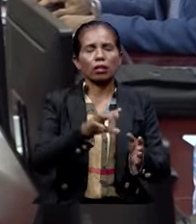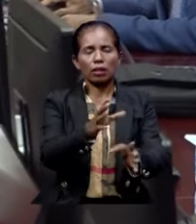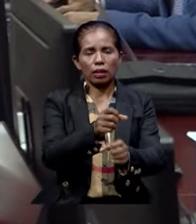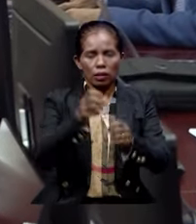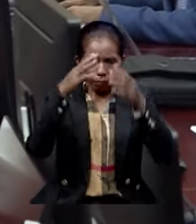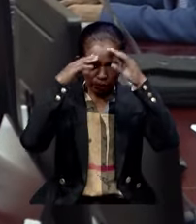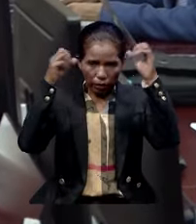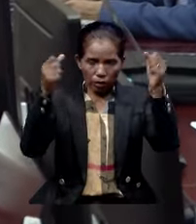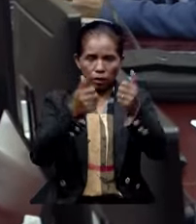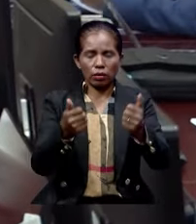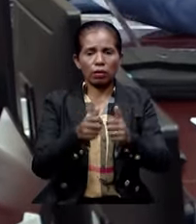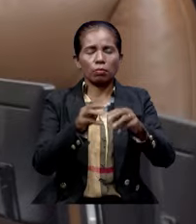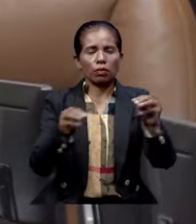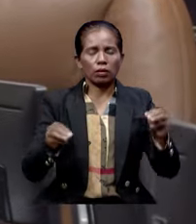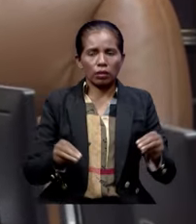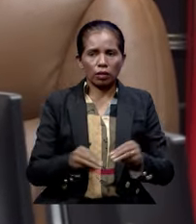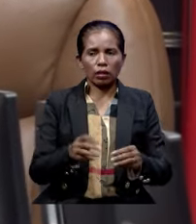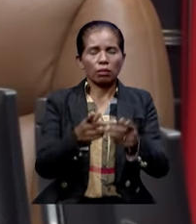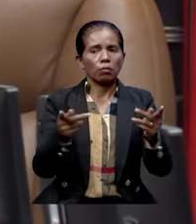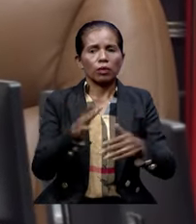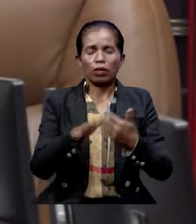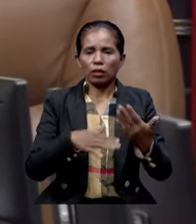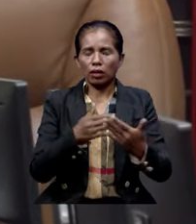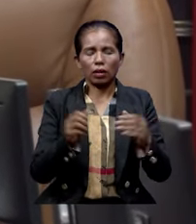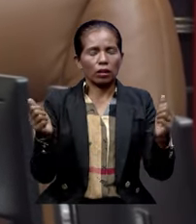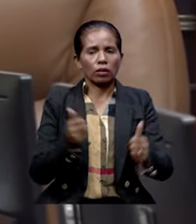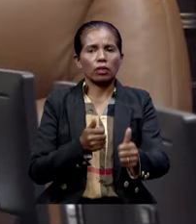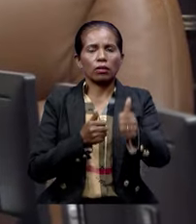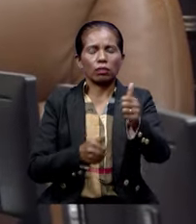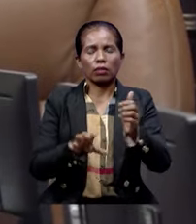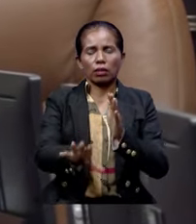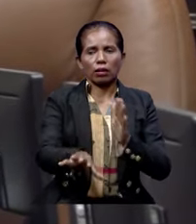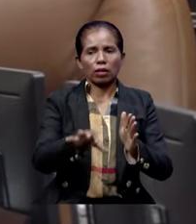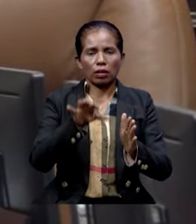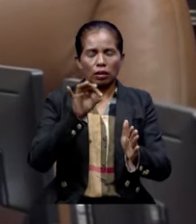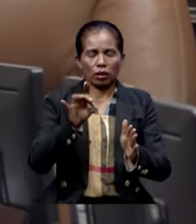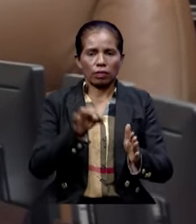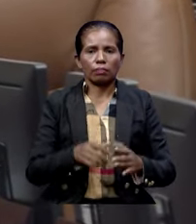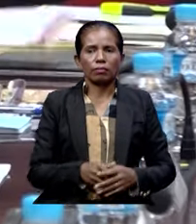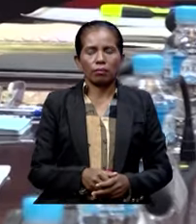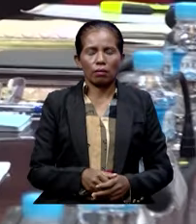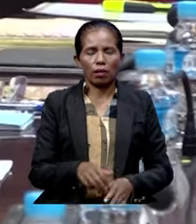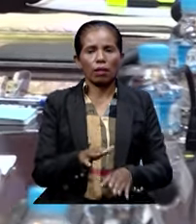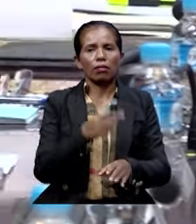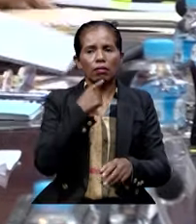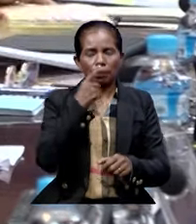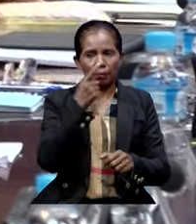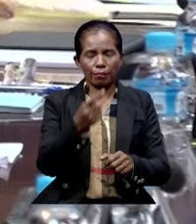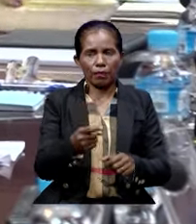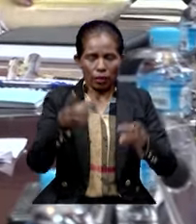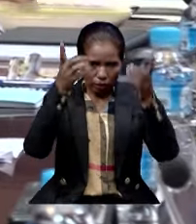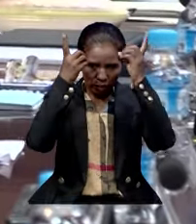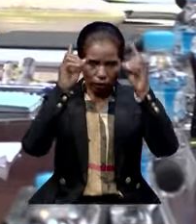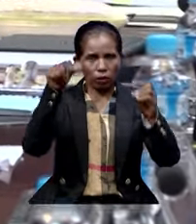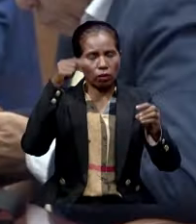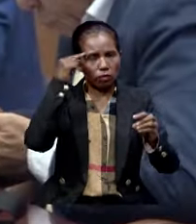presidente e autoridade municipal no administrador posto Cira la baseia ba seleção por mérito. Borululi até tem decisão